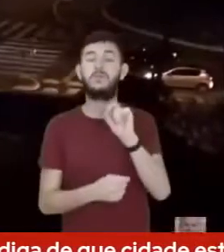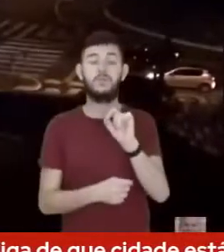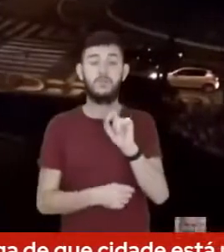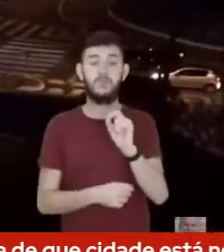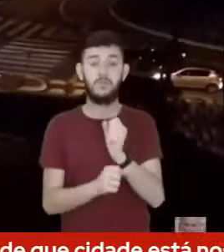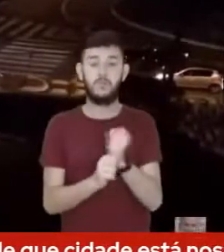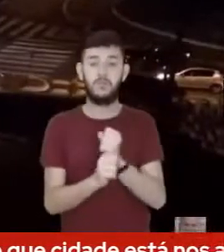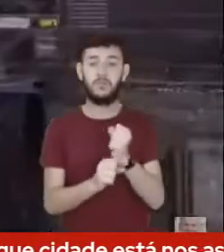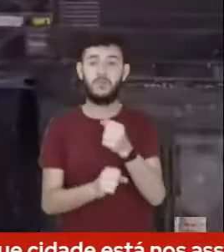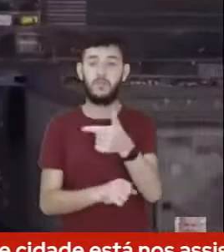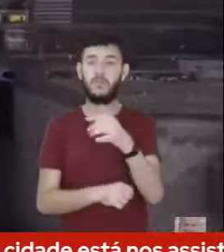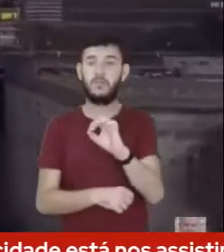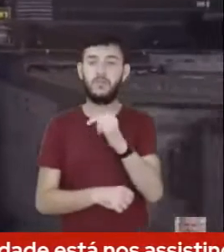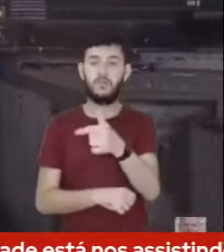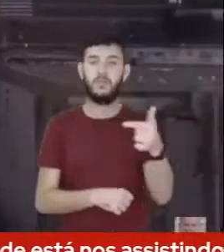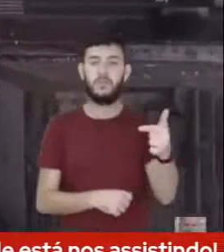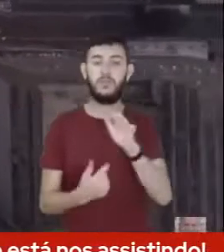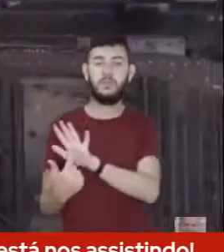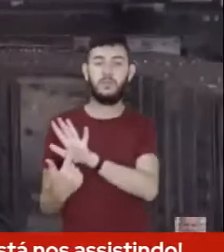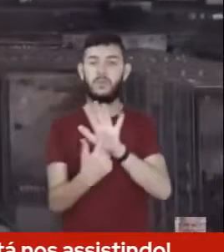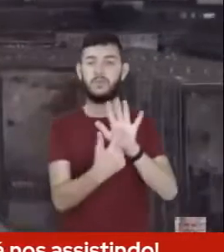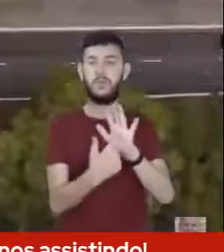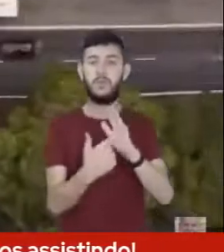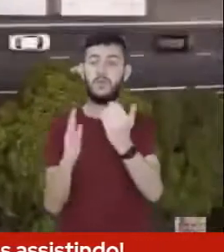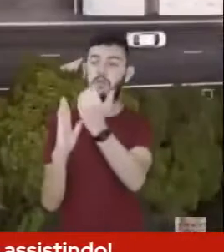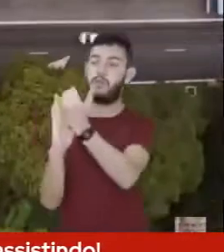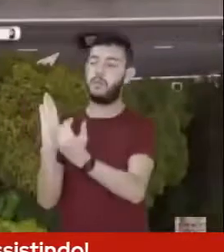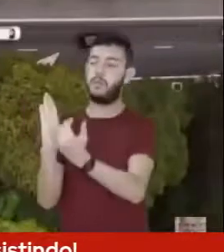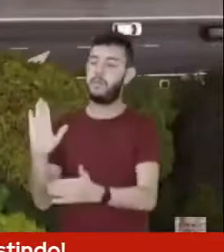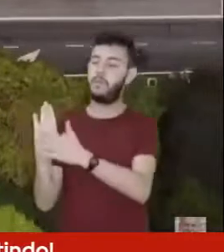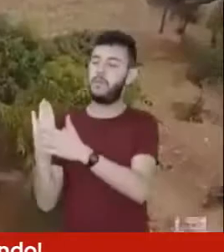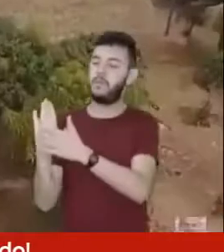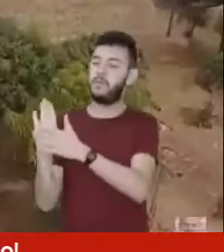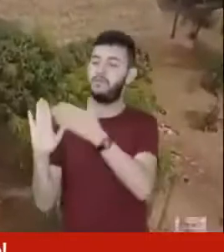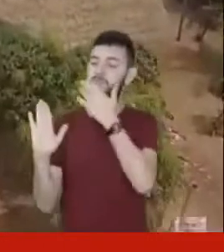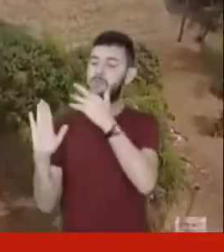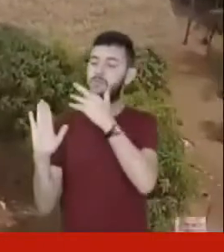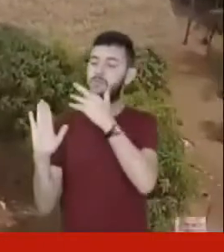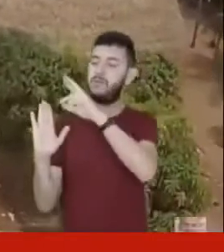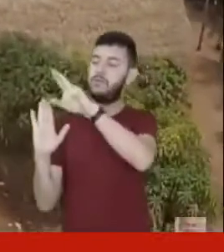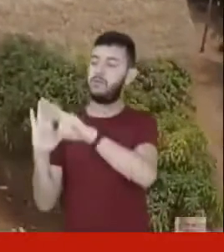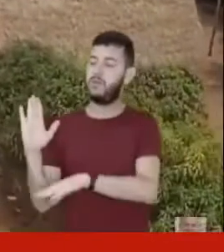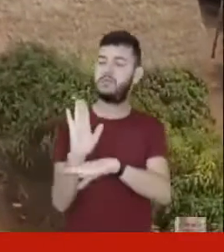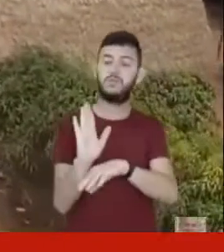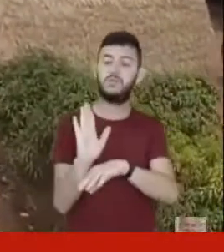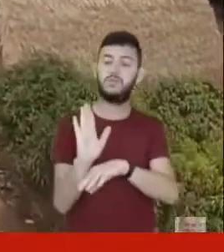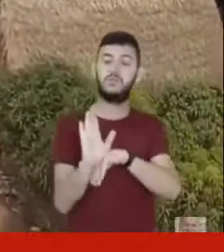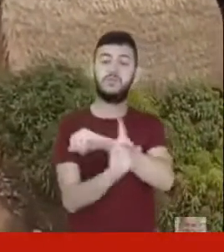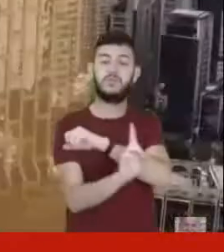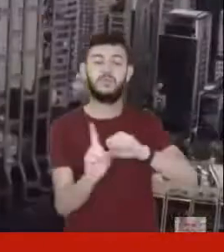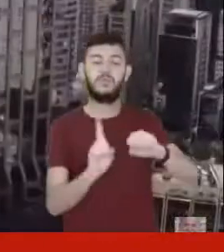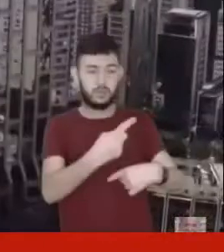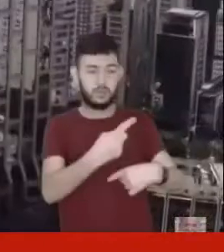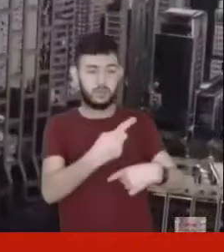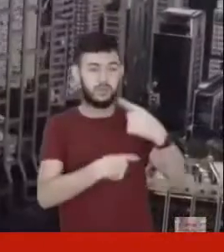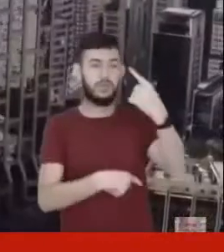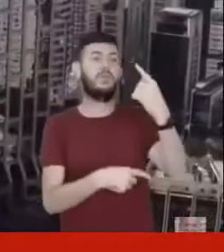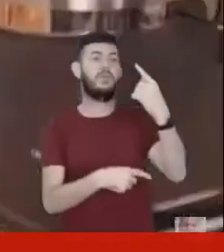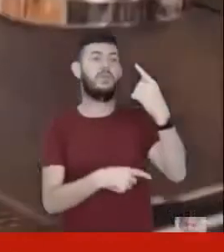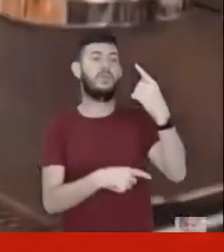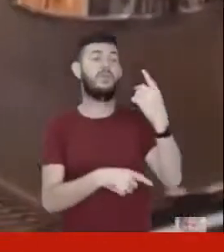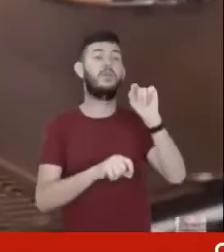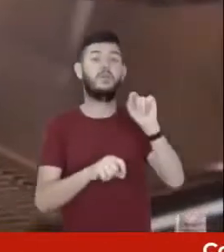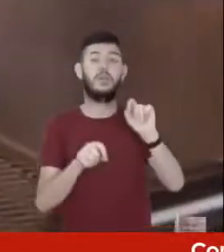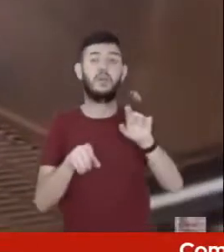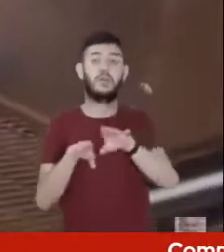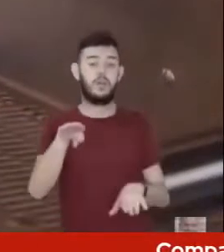um conjunto de propostas para o desenvolvimento social e econômico que supere as desigualdades no campo e na cidade,